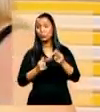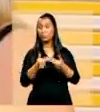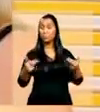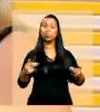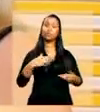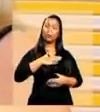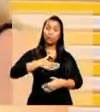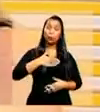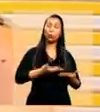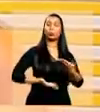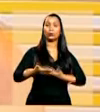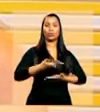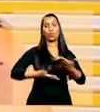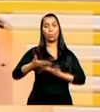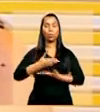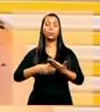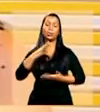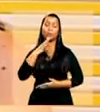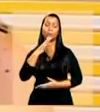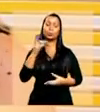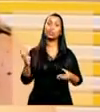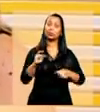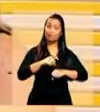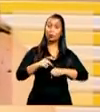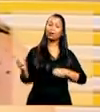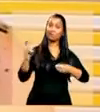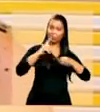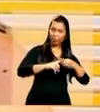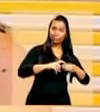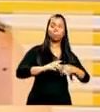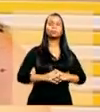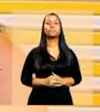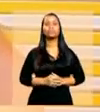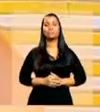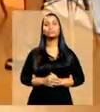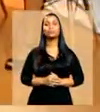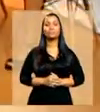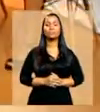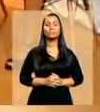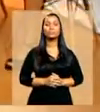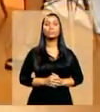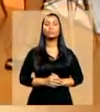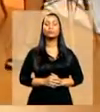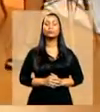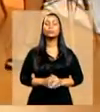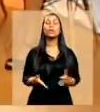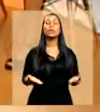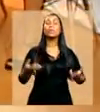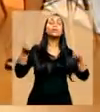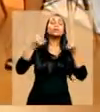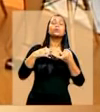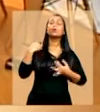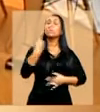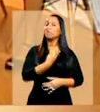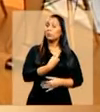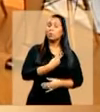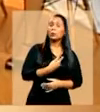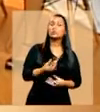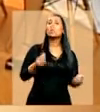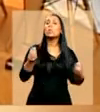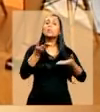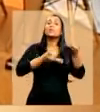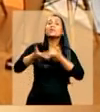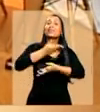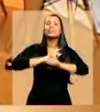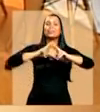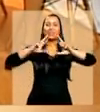alguma coisa, e ele gosta de compartilhar esse conhecimento quando ele volta, quando ele retorna. Que bacana. Conta pra gente um pouquinho